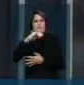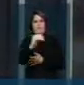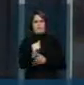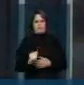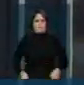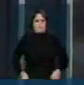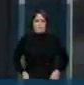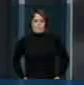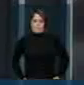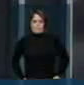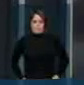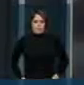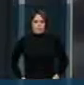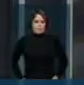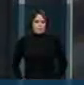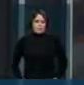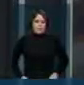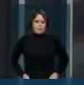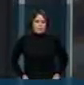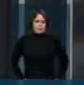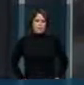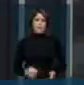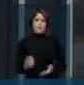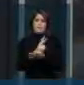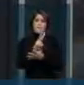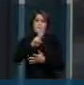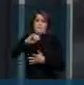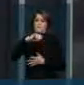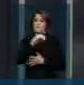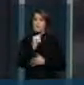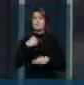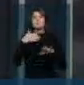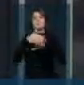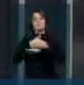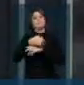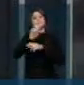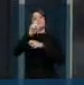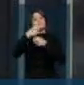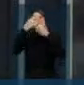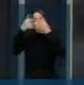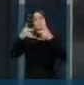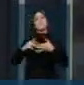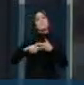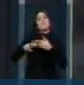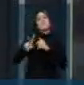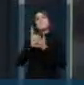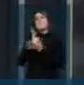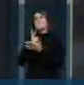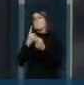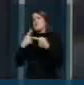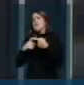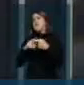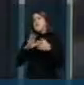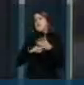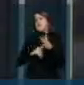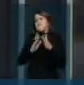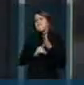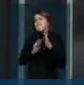Senhor presidente, e acho que a Veja deve ir lá, depor-se na CPI para explicar suas permanentes manobras